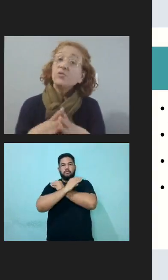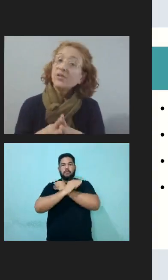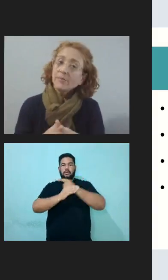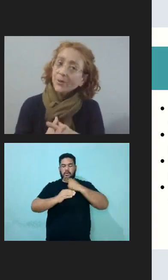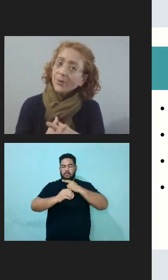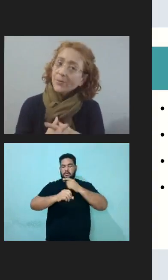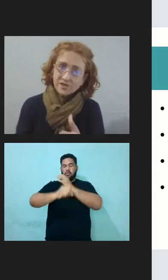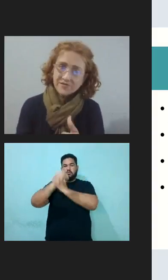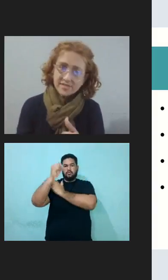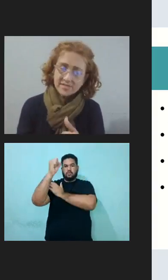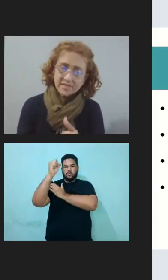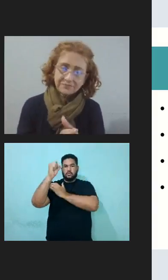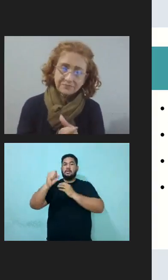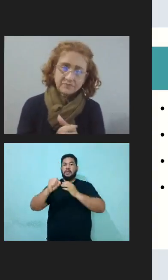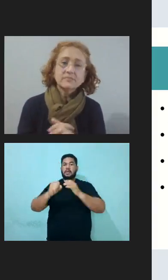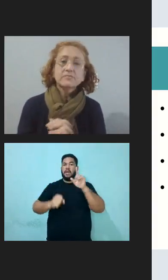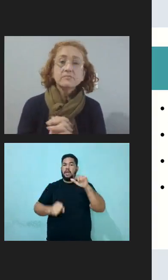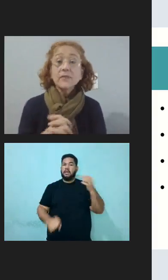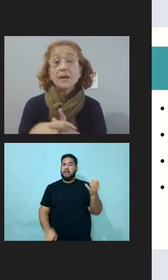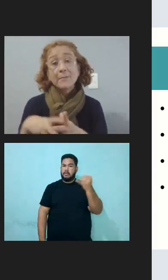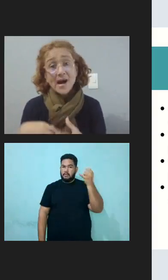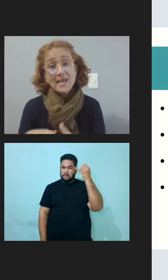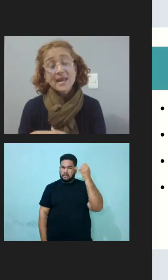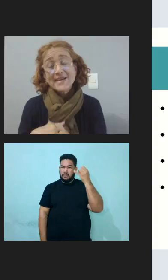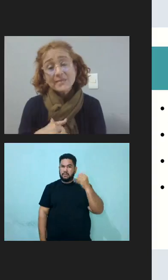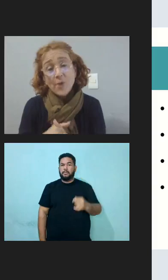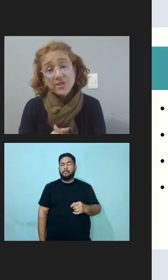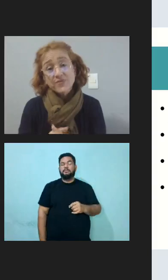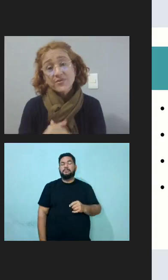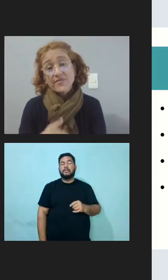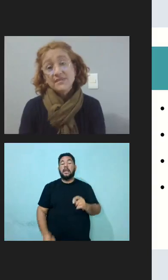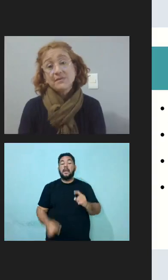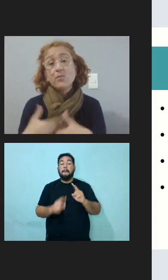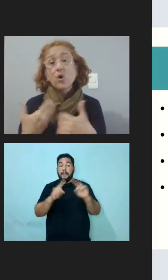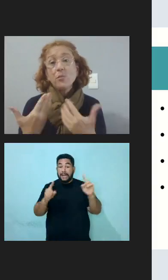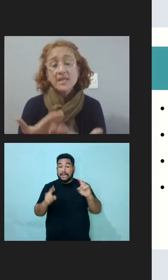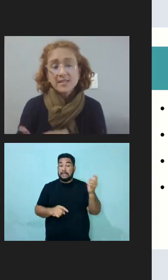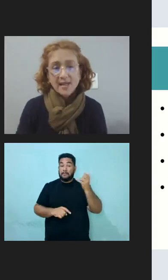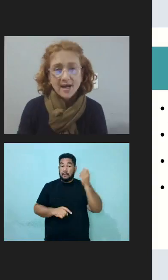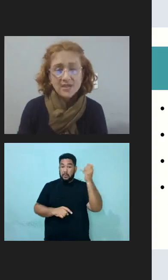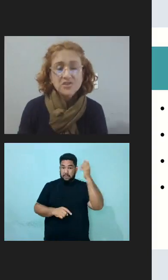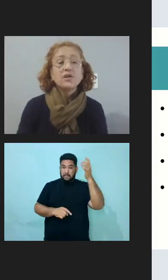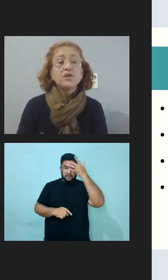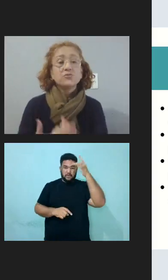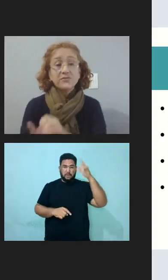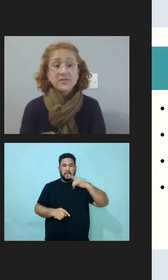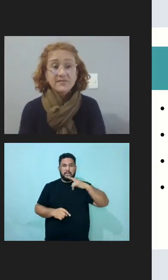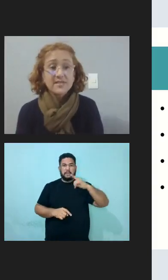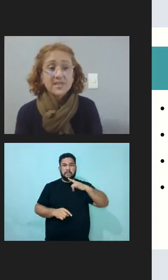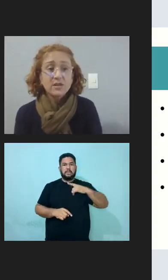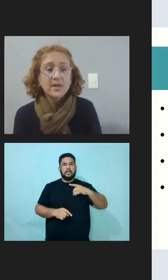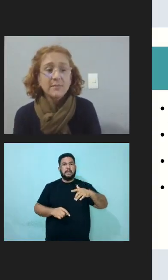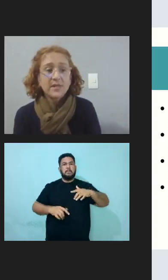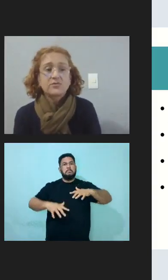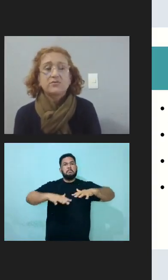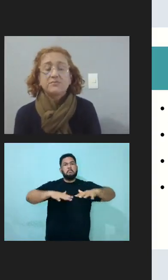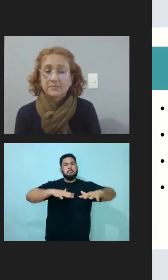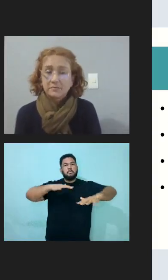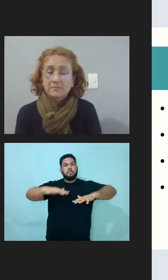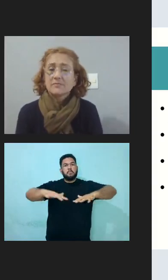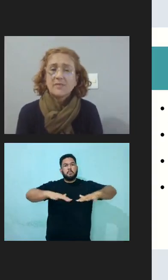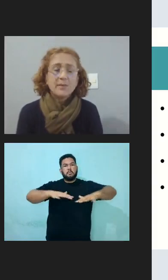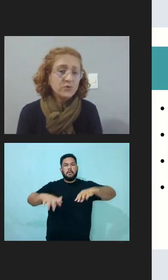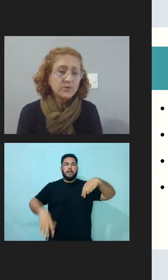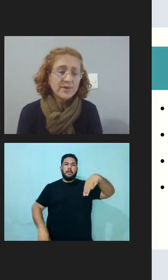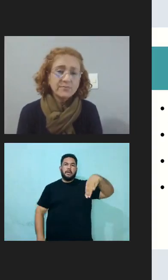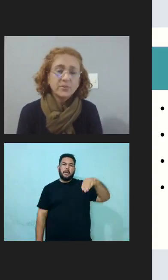muito importante a gente fazer. Mas é mais importante você fazer mobilidade do que você fazer alongamento.